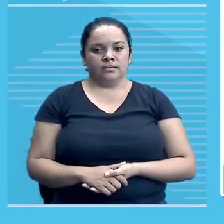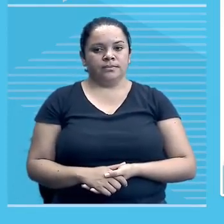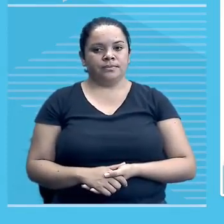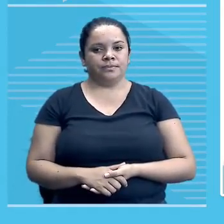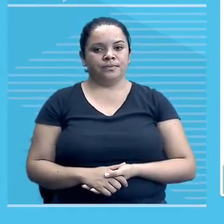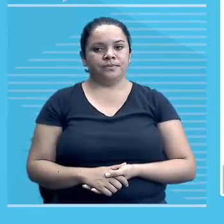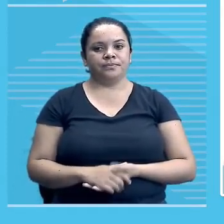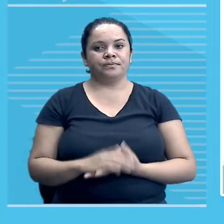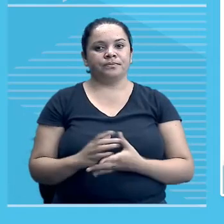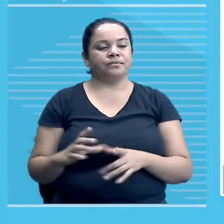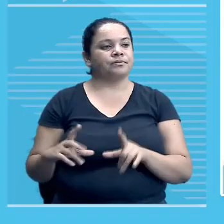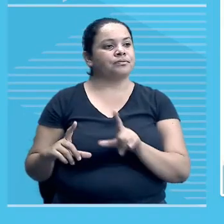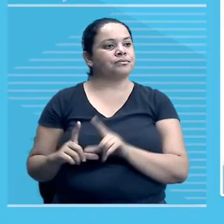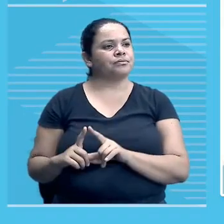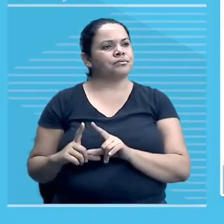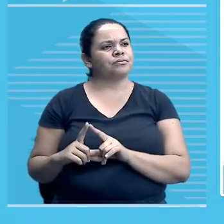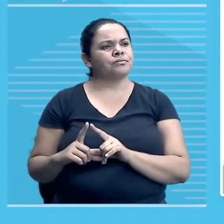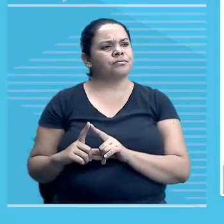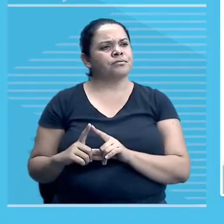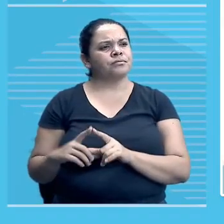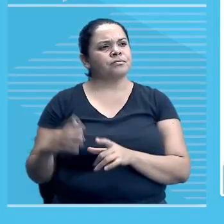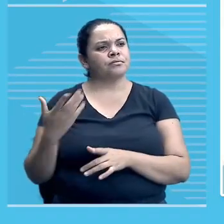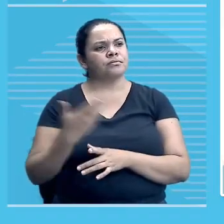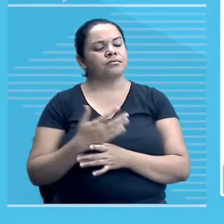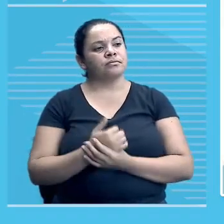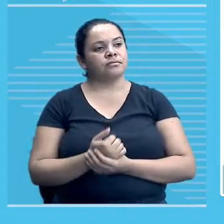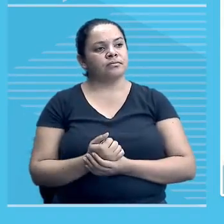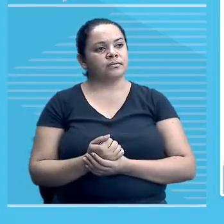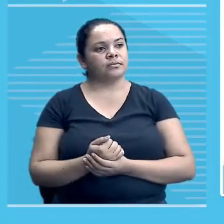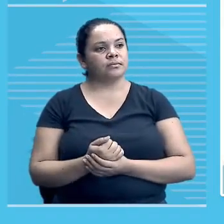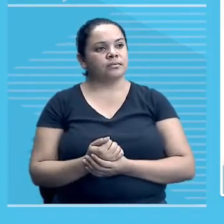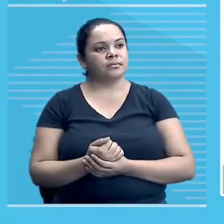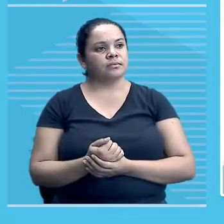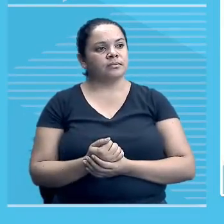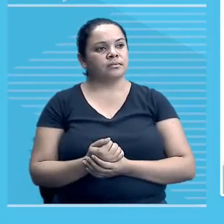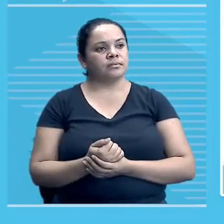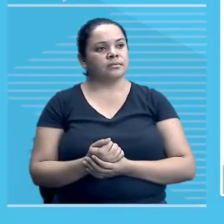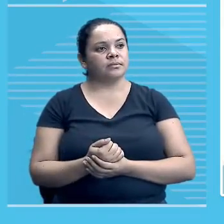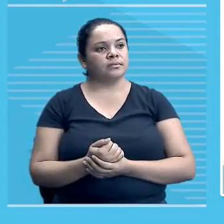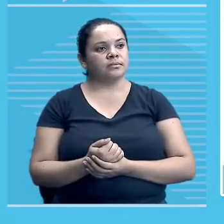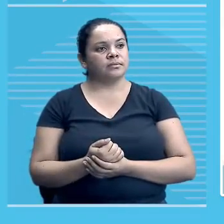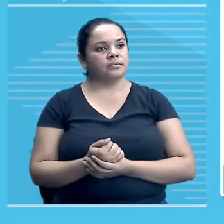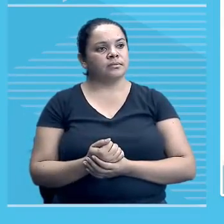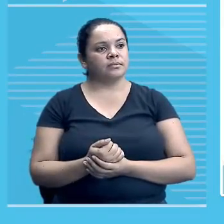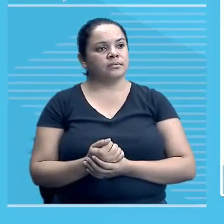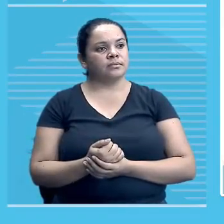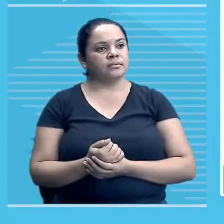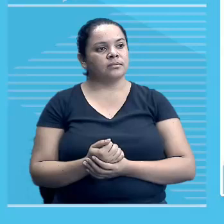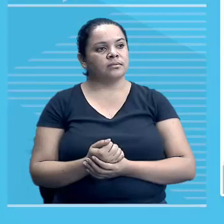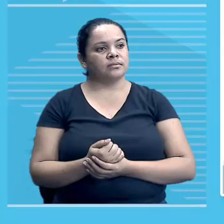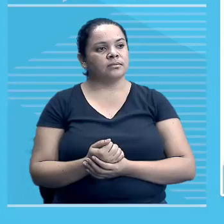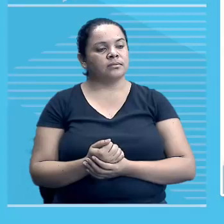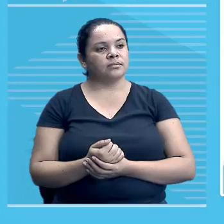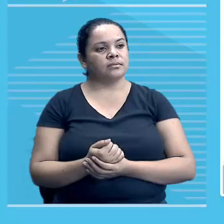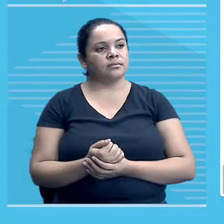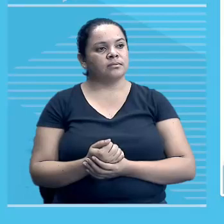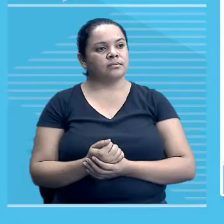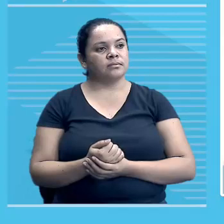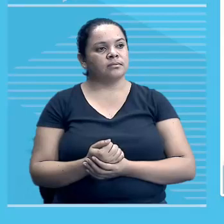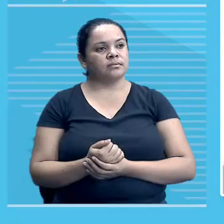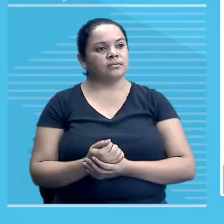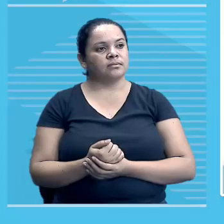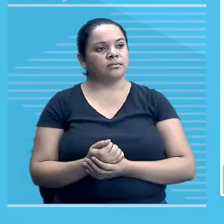O delta é igual a 1 mais 80. O delta é igual